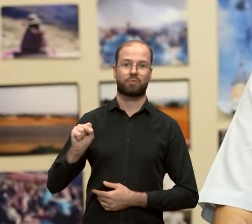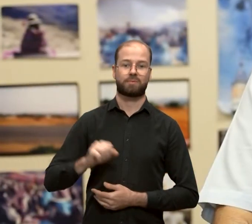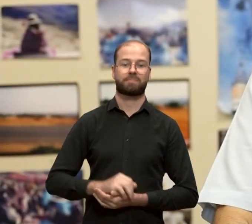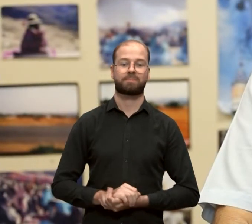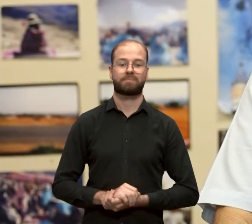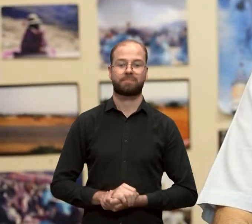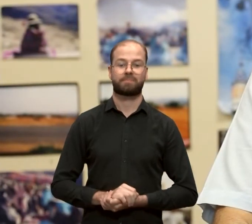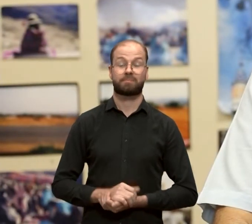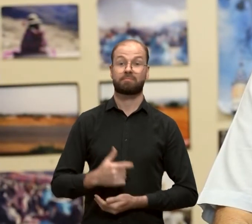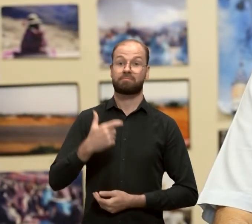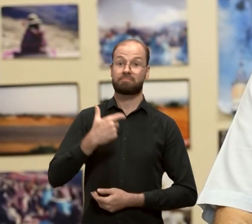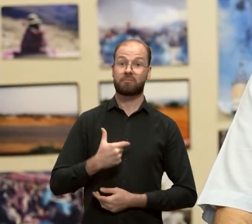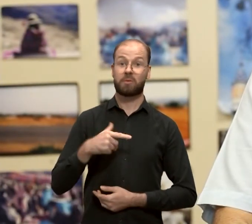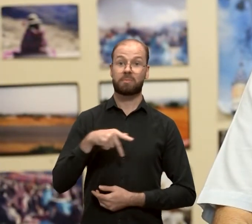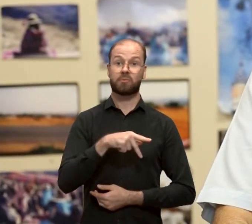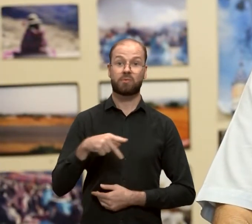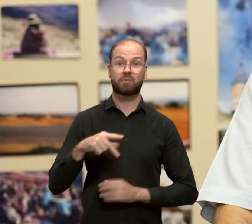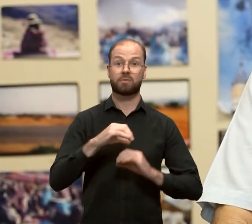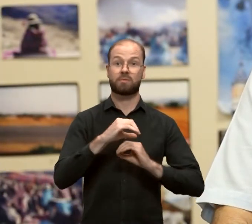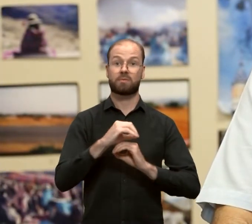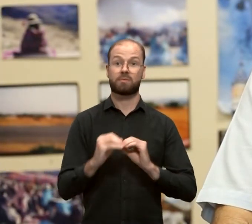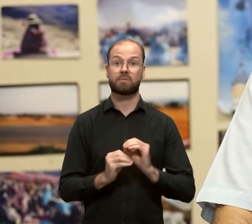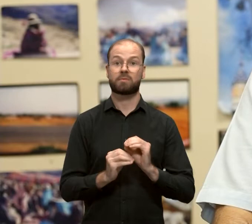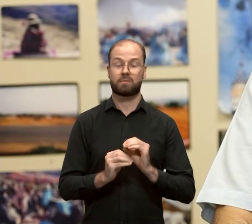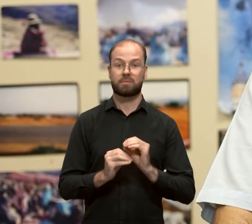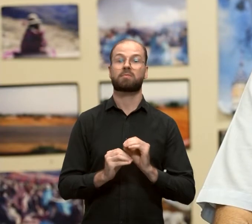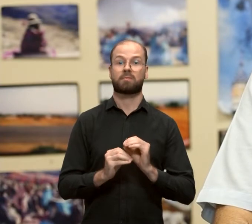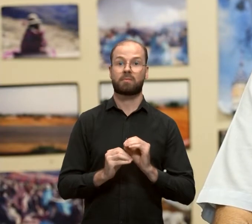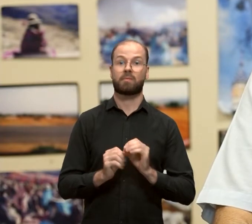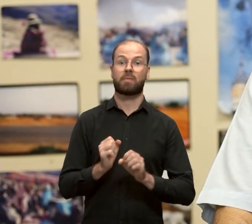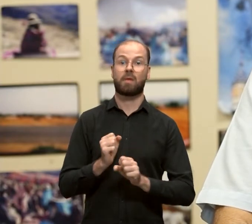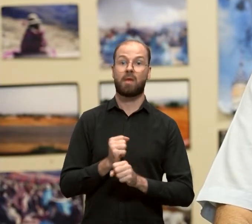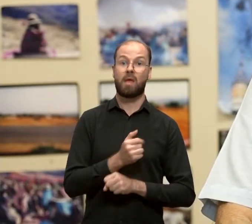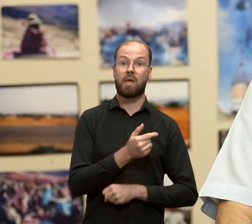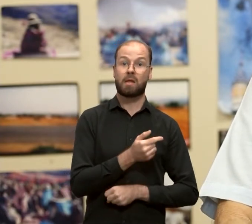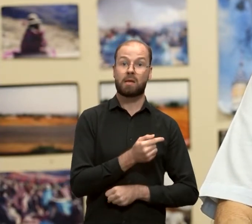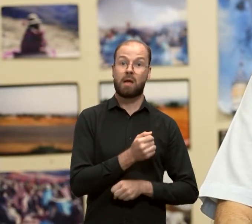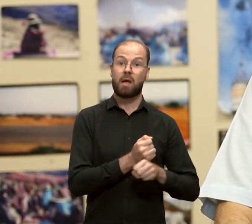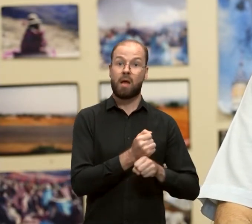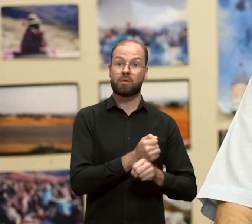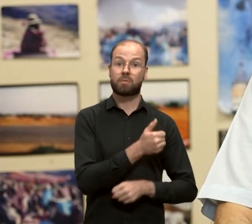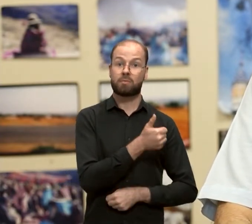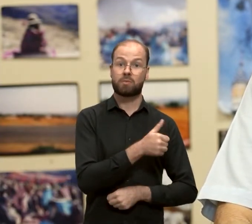E professor da Universidade Federal de 71 até